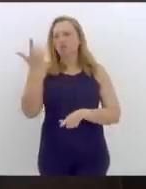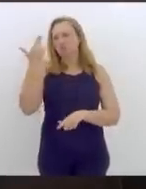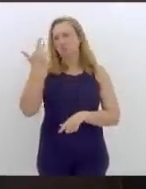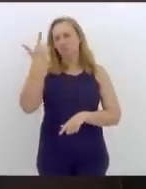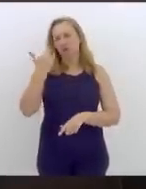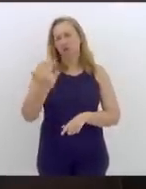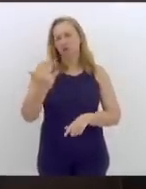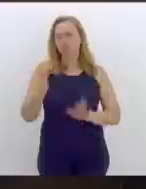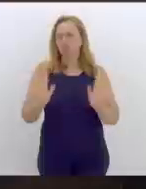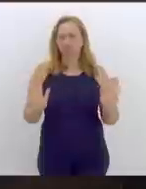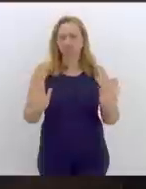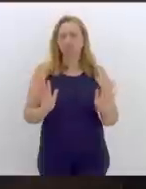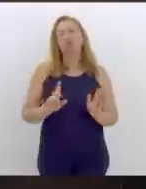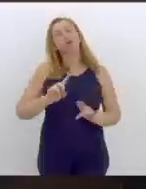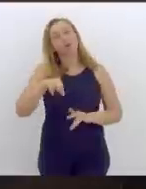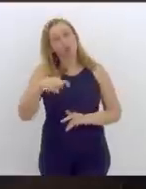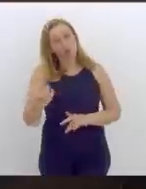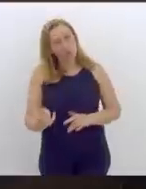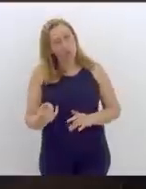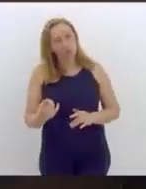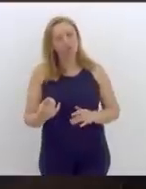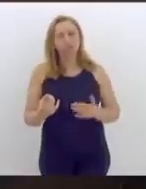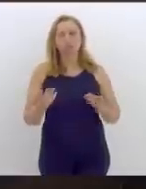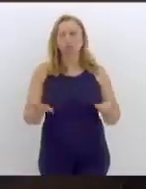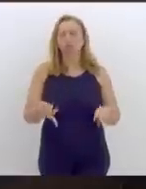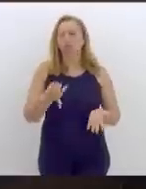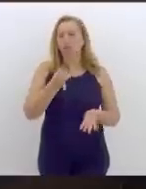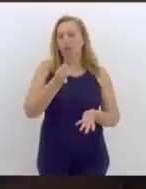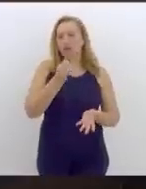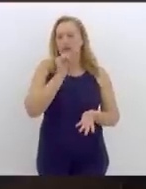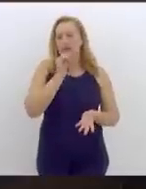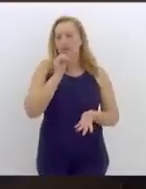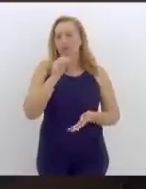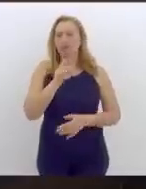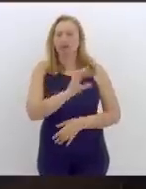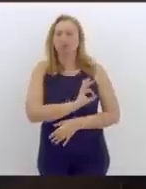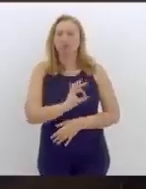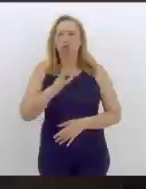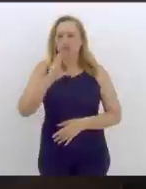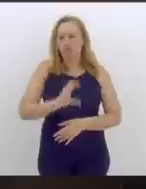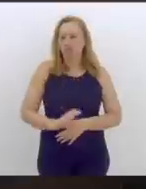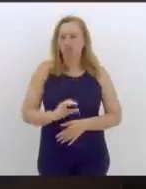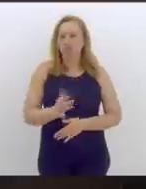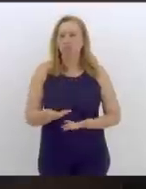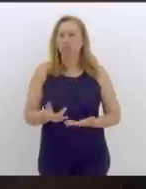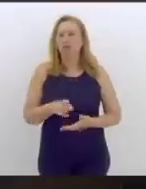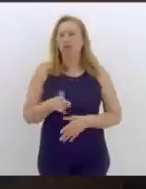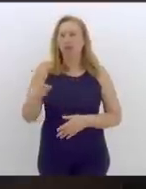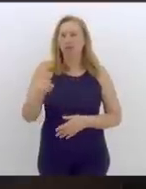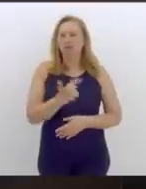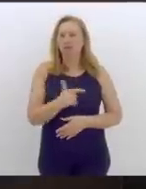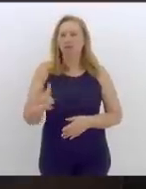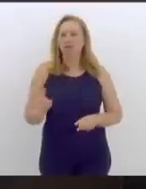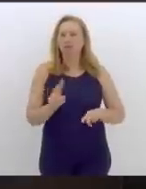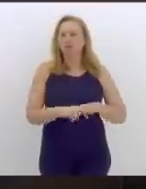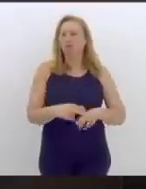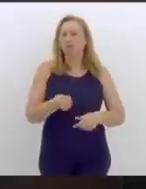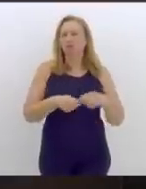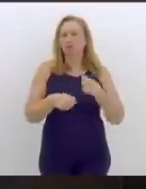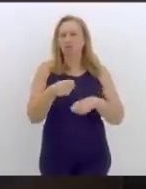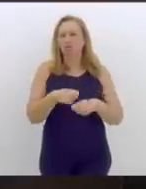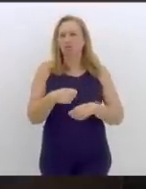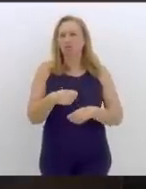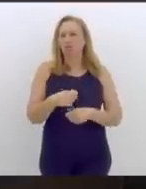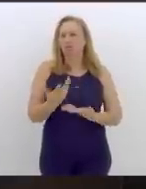como eu falei existem outras formas vou dar o exemplo aqui da Polícia Civil por exemplo lá não tem prisão administrativa